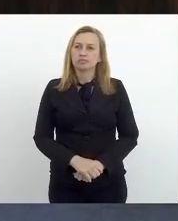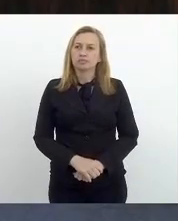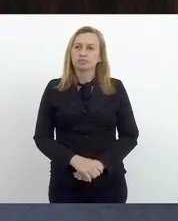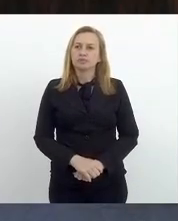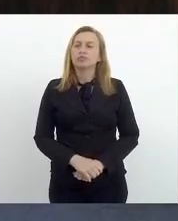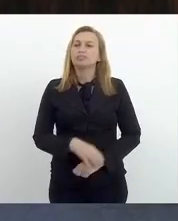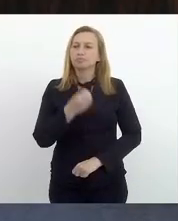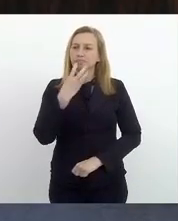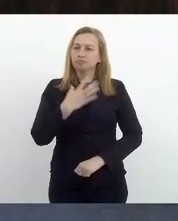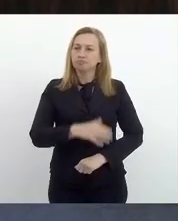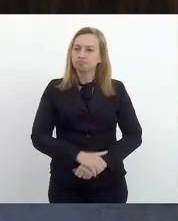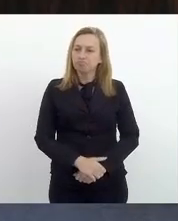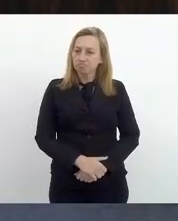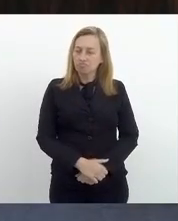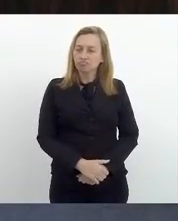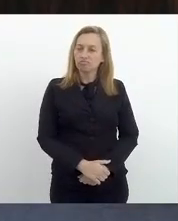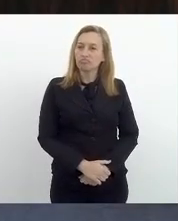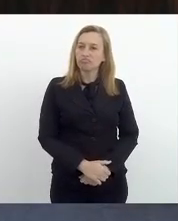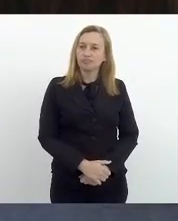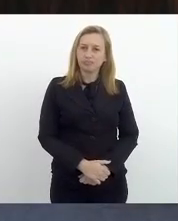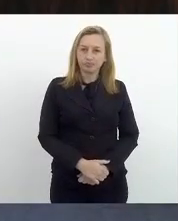Oi tudo bem